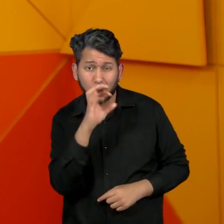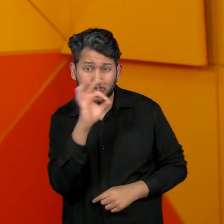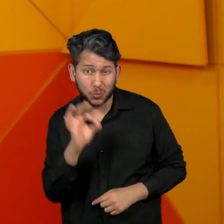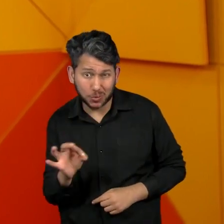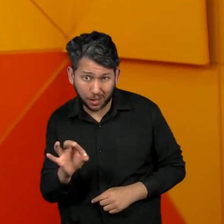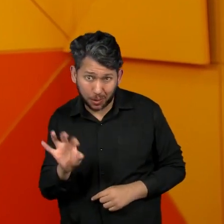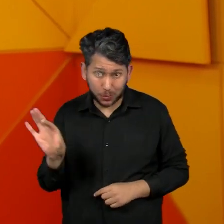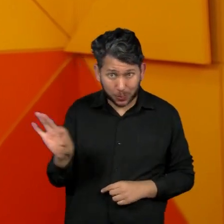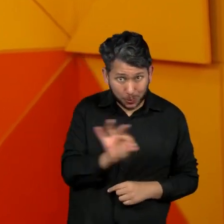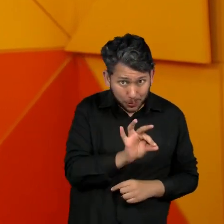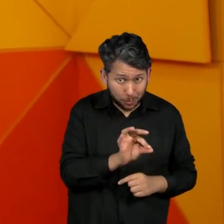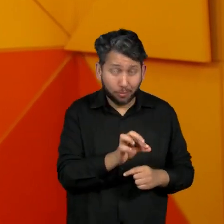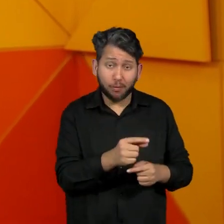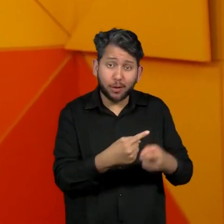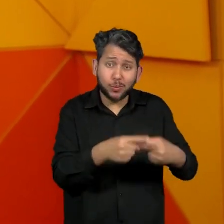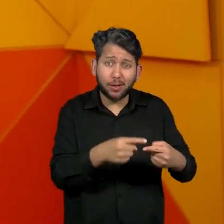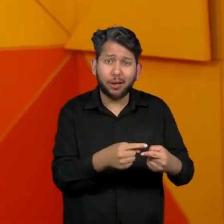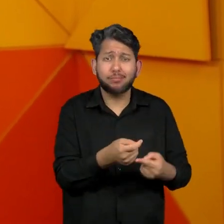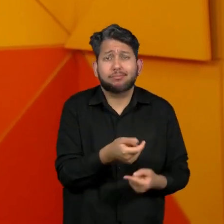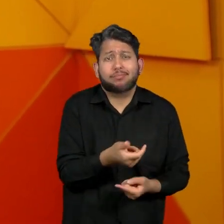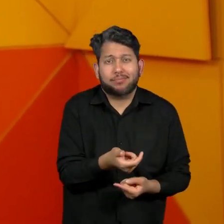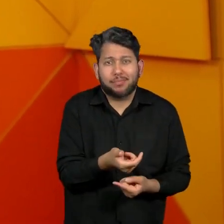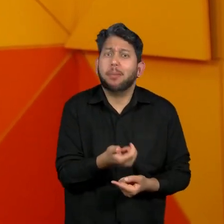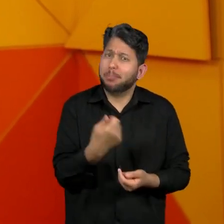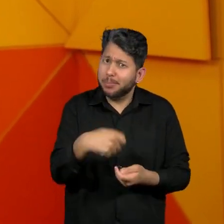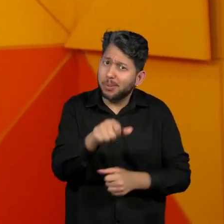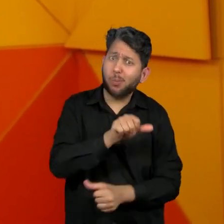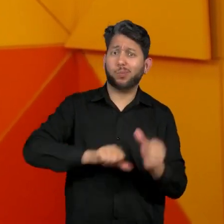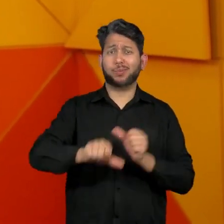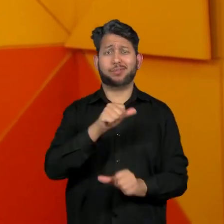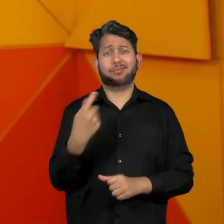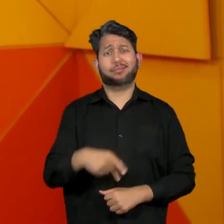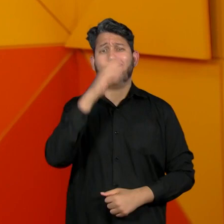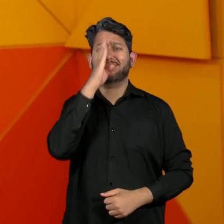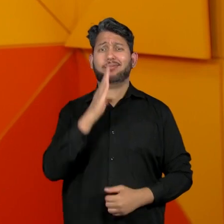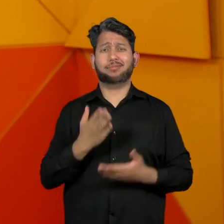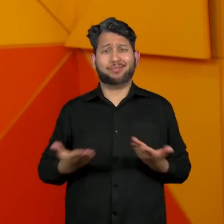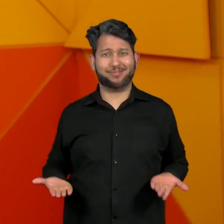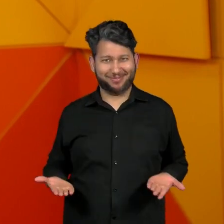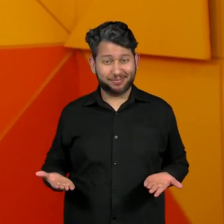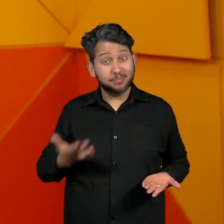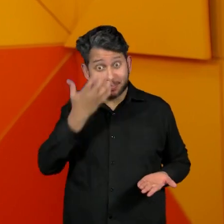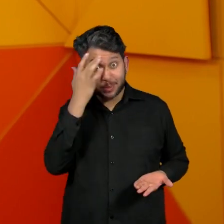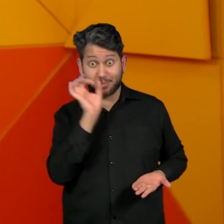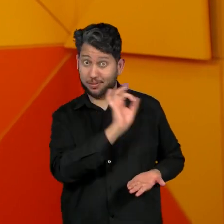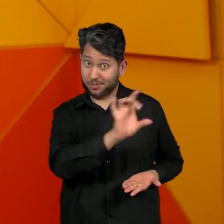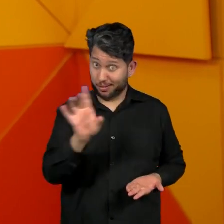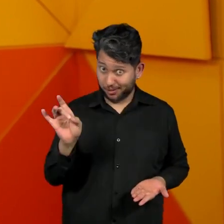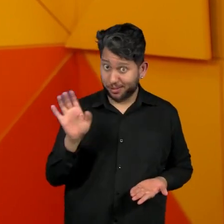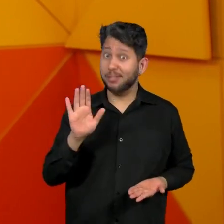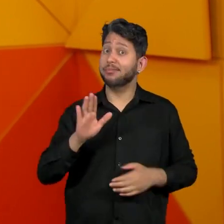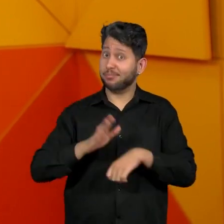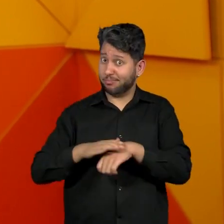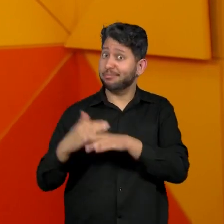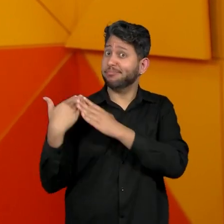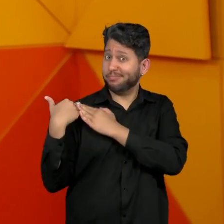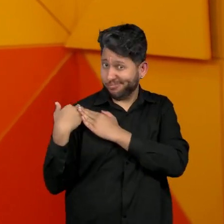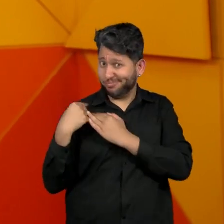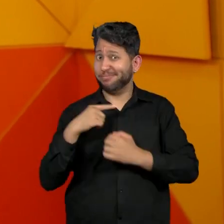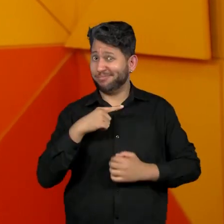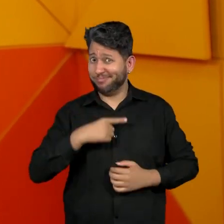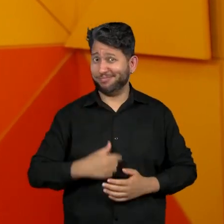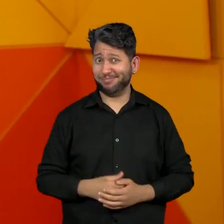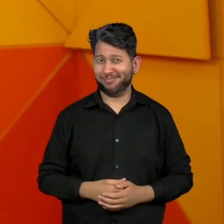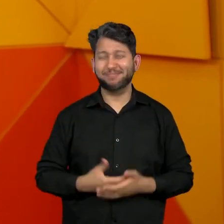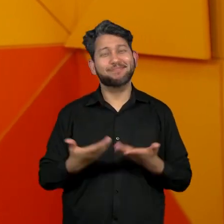reciclado. E aí essa realidade precisa mudar urgentemente e cada um tem sua responsabilidade nesse processo.